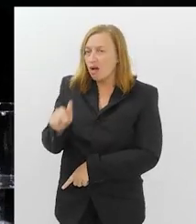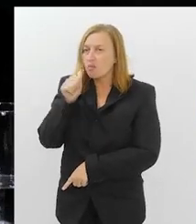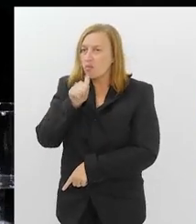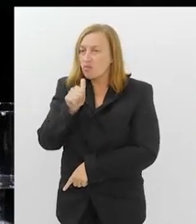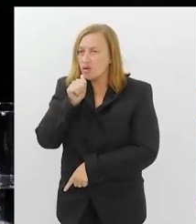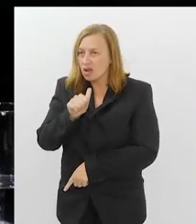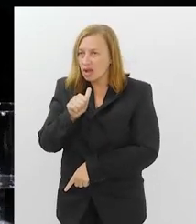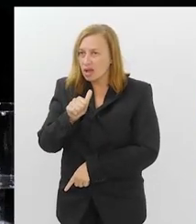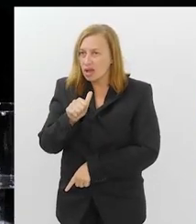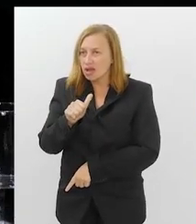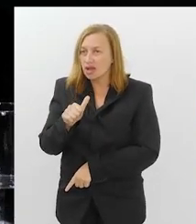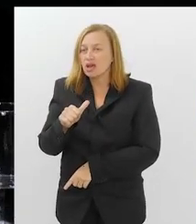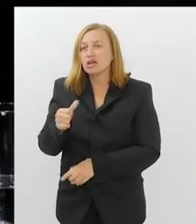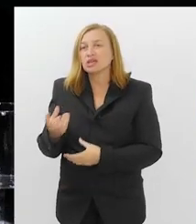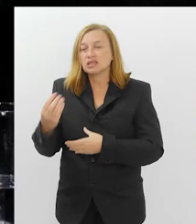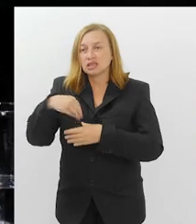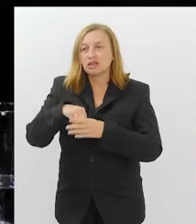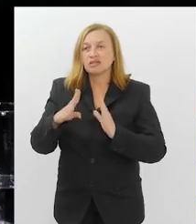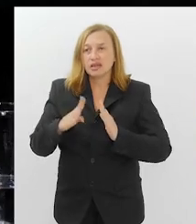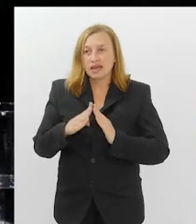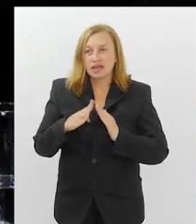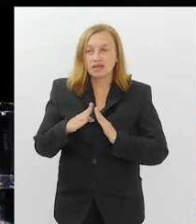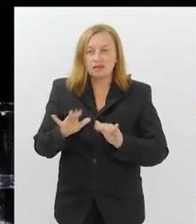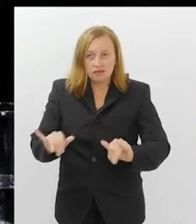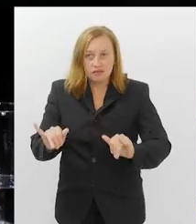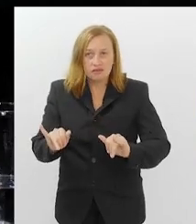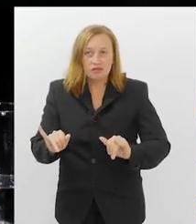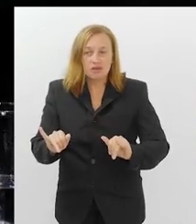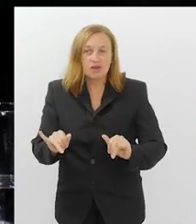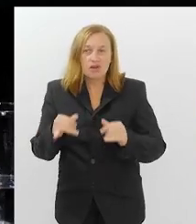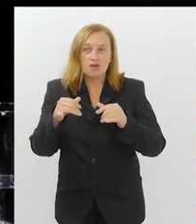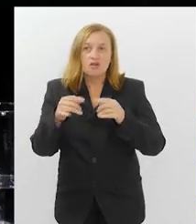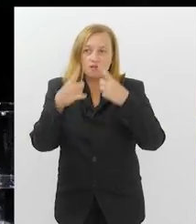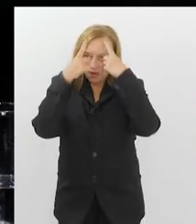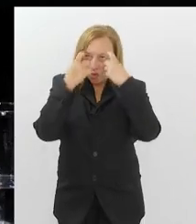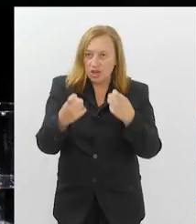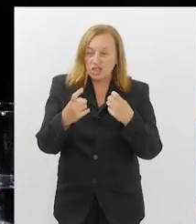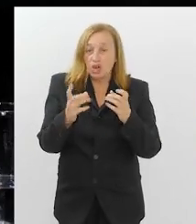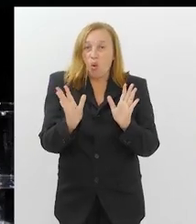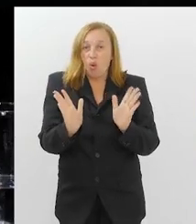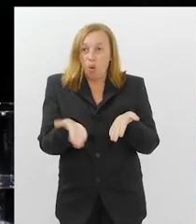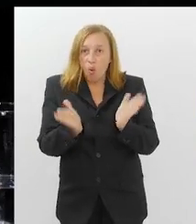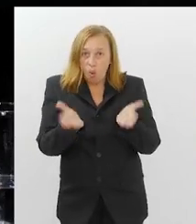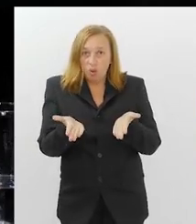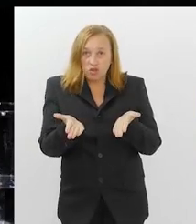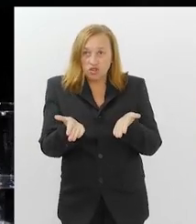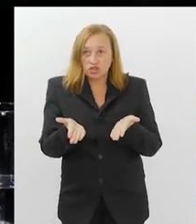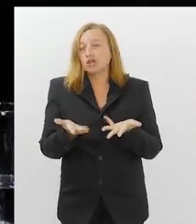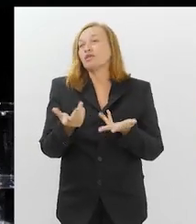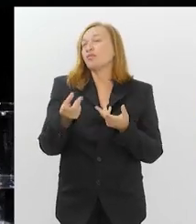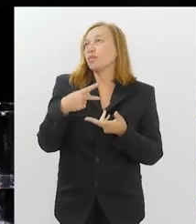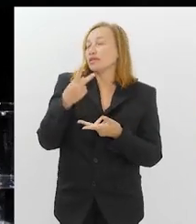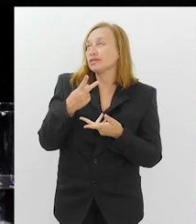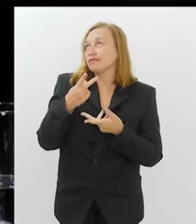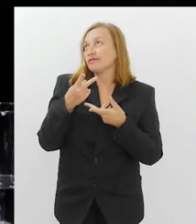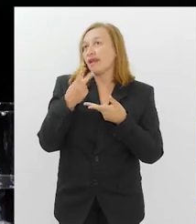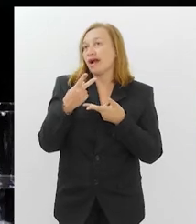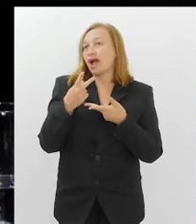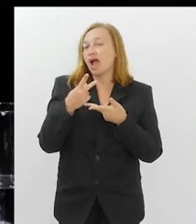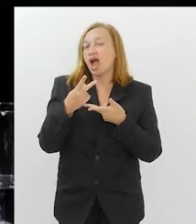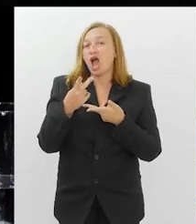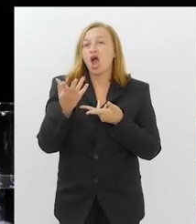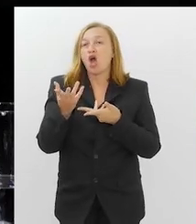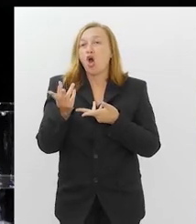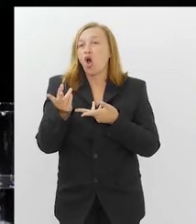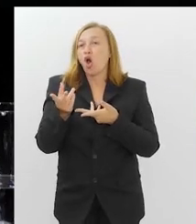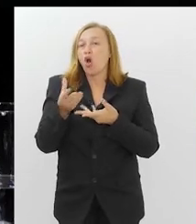está vivendo no centro de uma violência, hoje, aquele dito companheiro, que de companheiro não há nada, que o